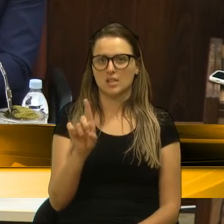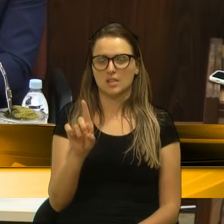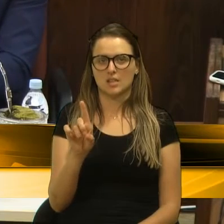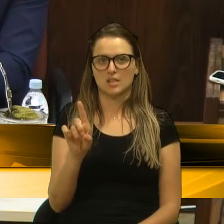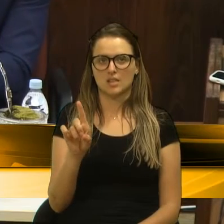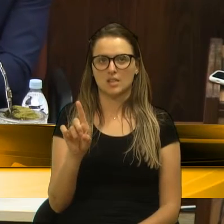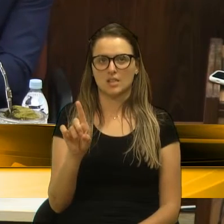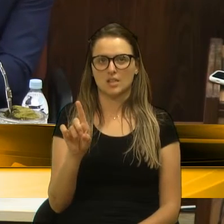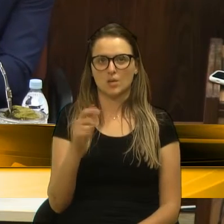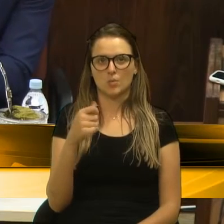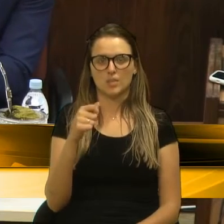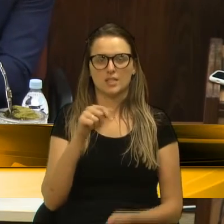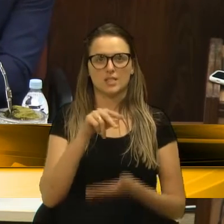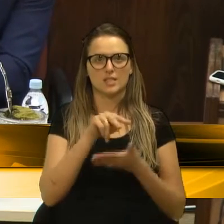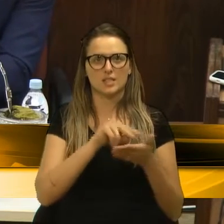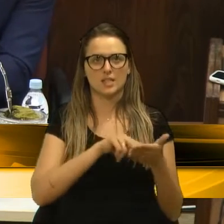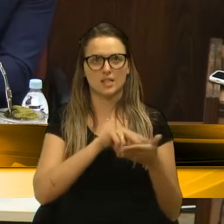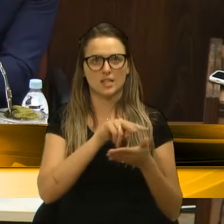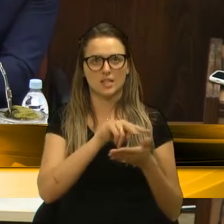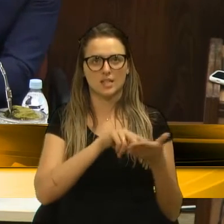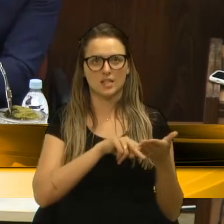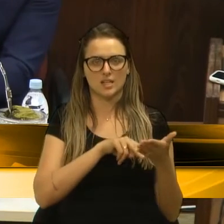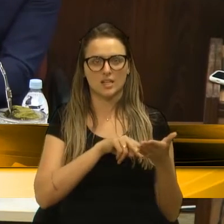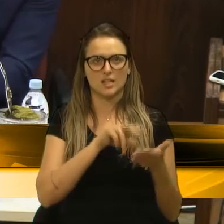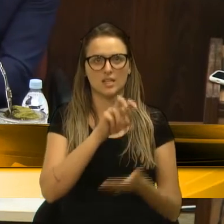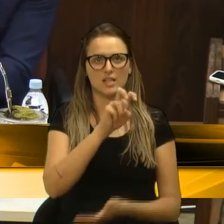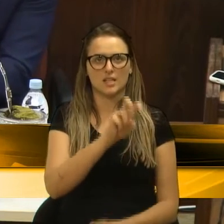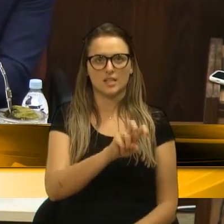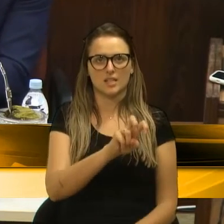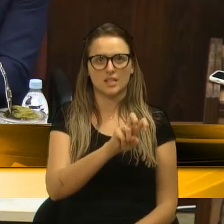as leituras da